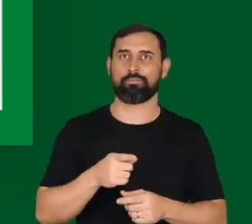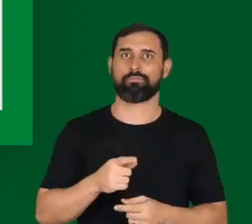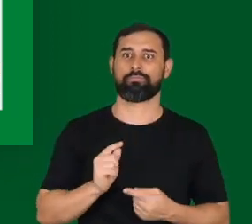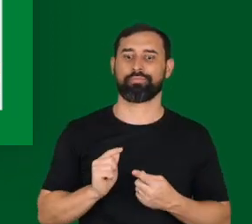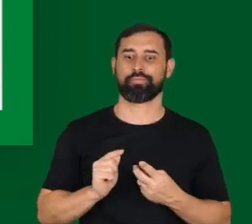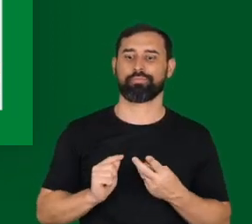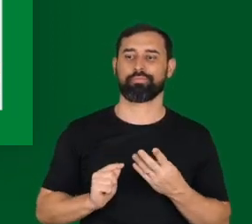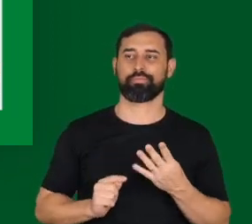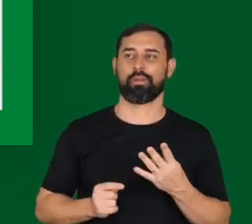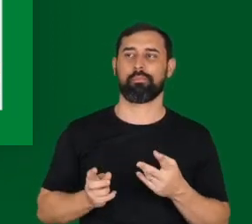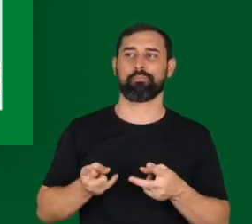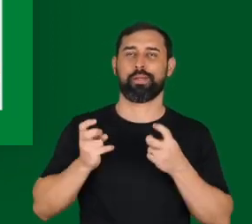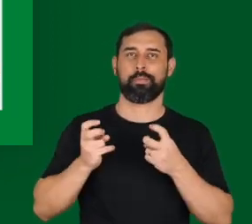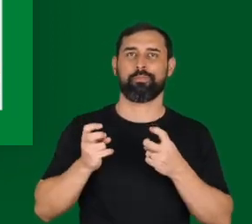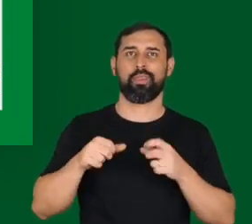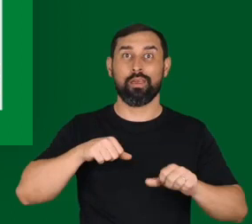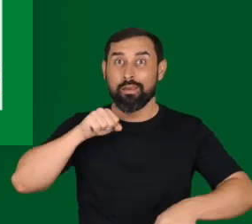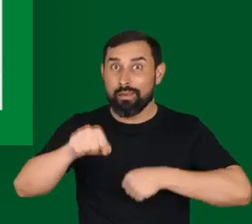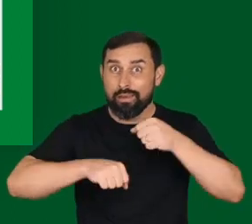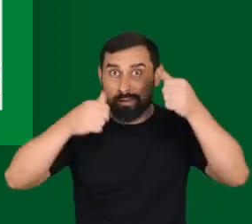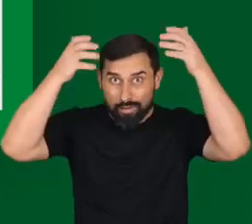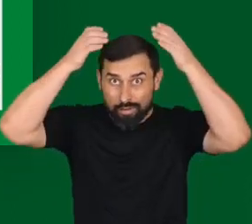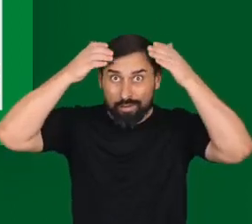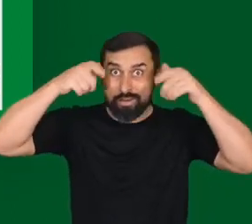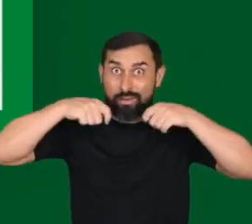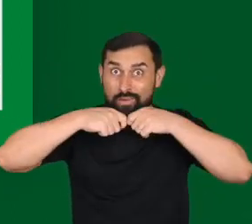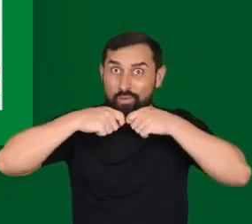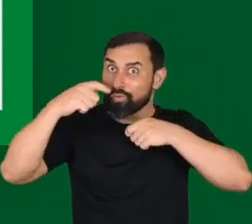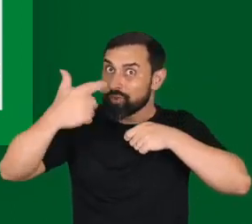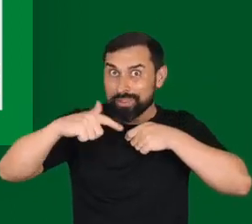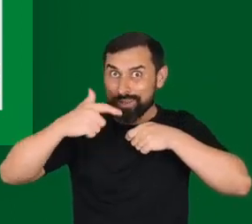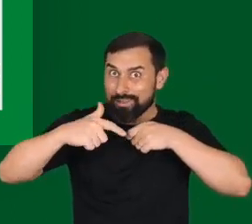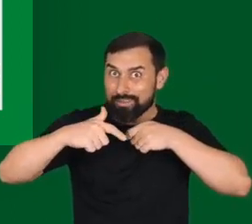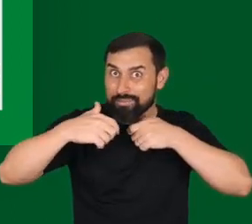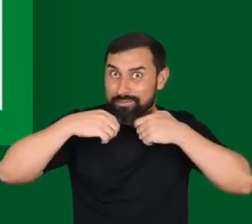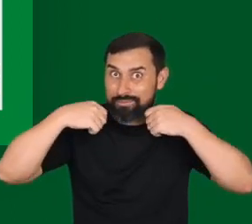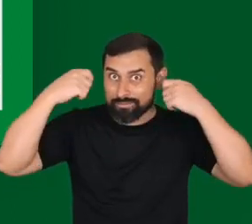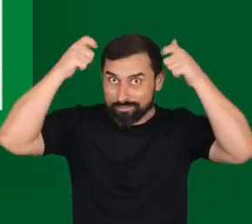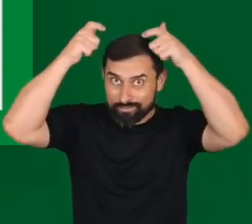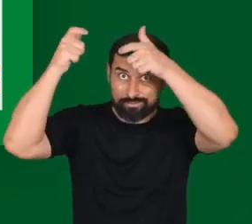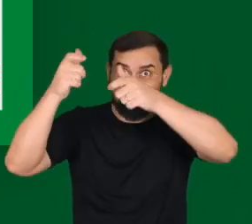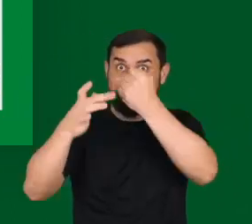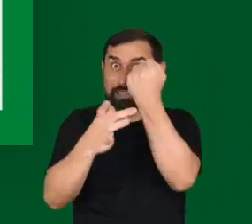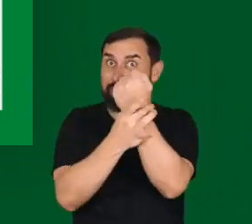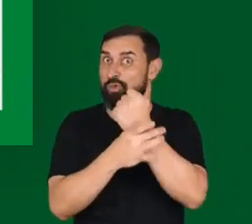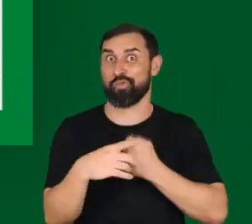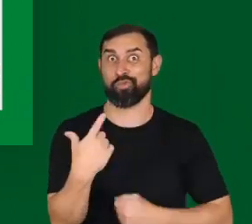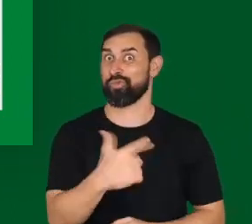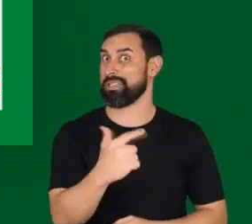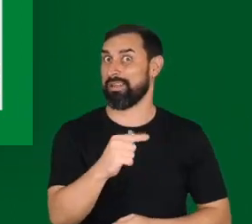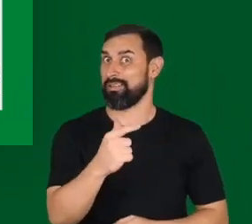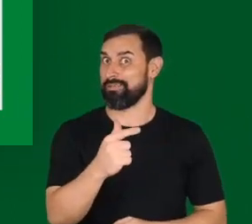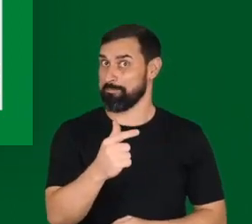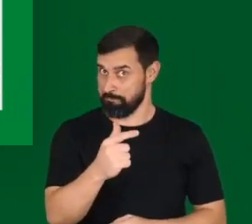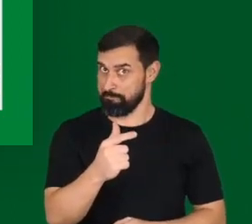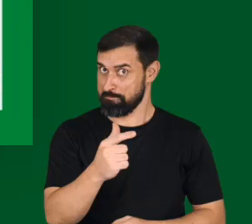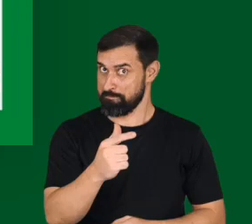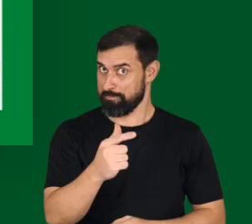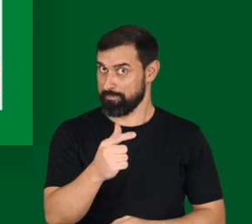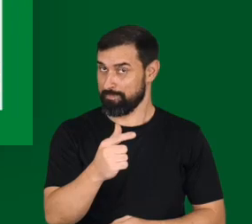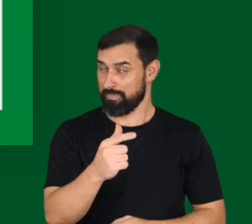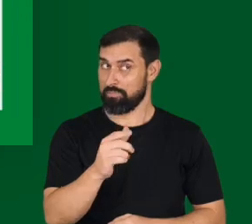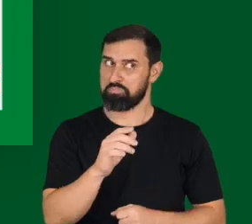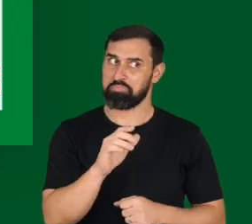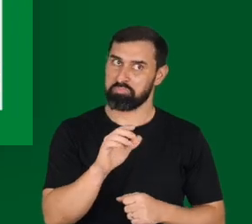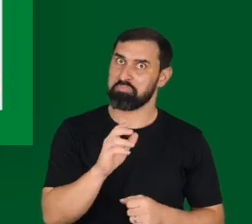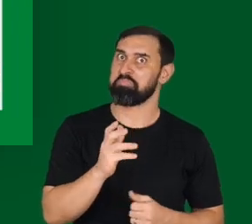alerta. Primeiro, andando de bicicleta sem capacete, então ele não estava com o dispositivo ali de segurança, que é o capacete.